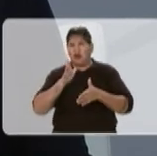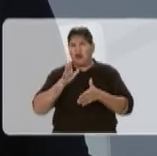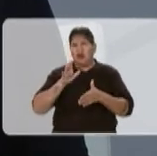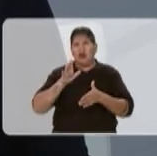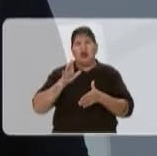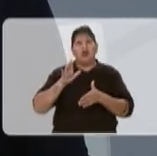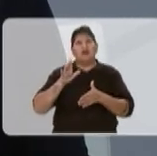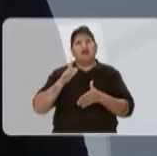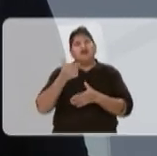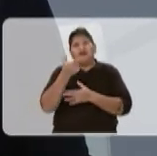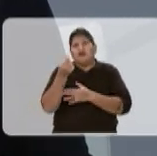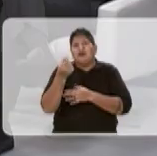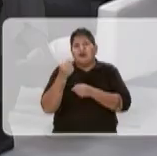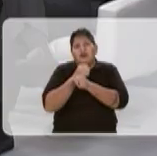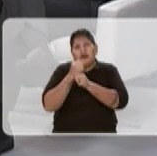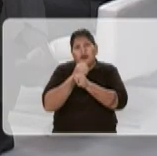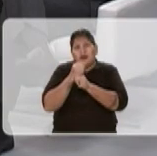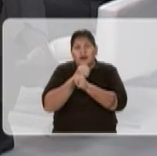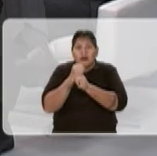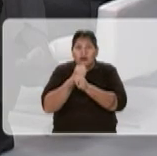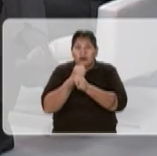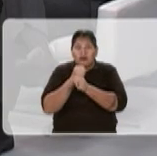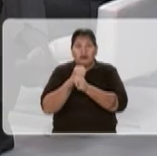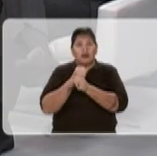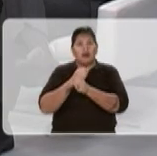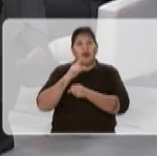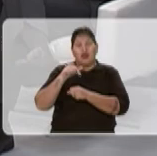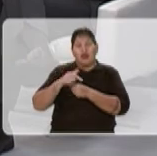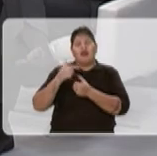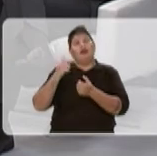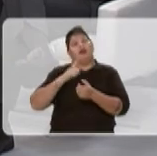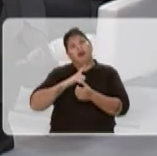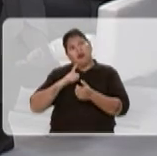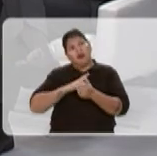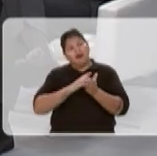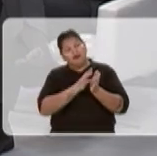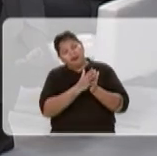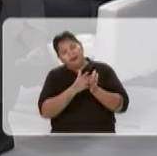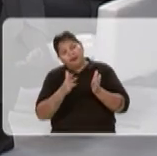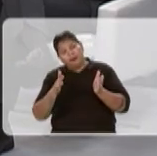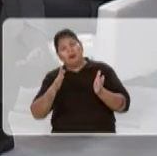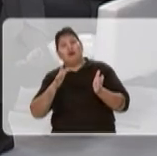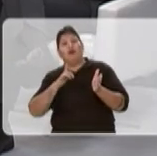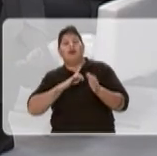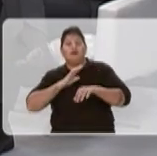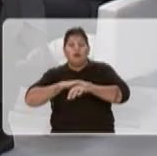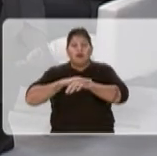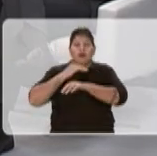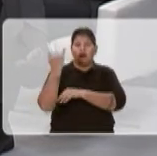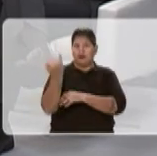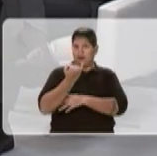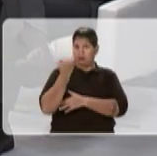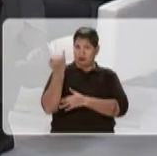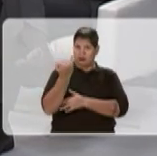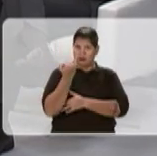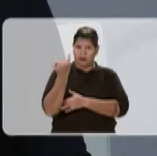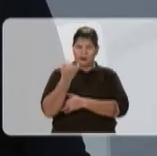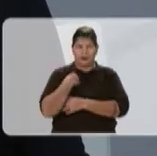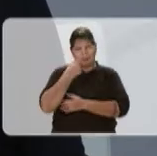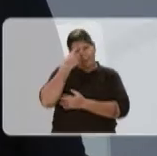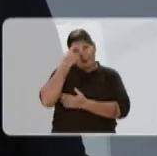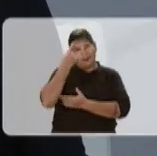atuação data já de 2 décadas, né? Ela passou por momentos muito